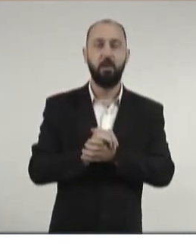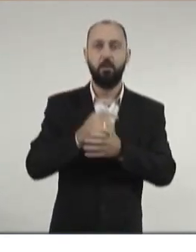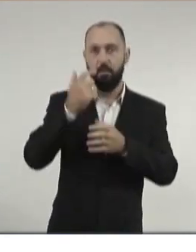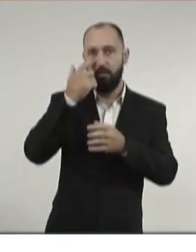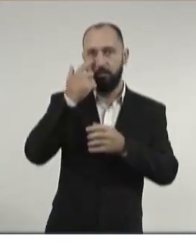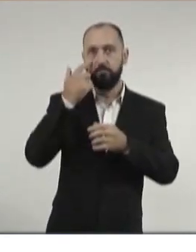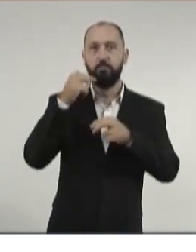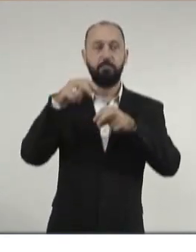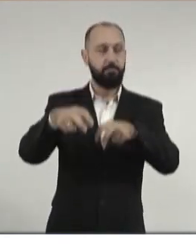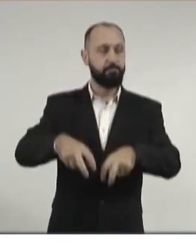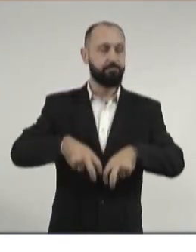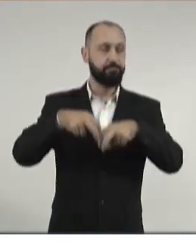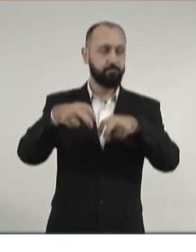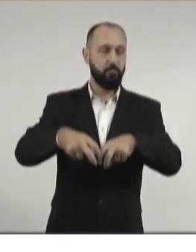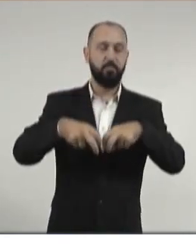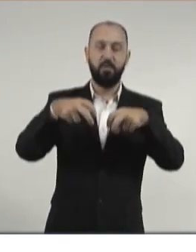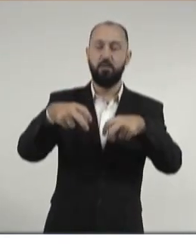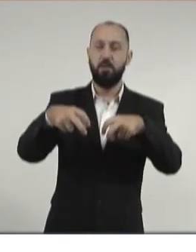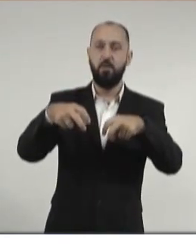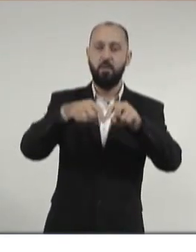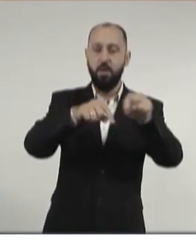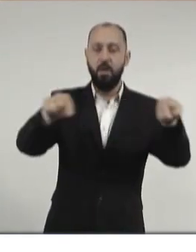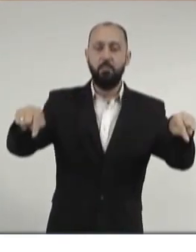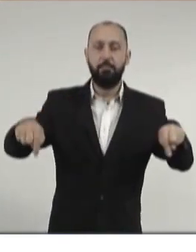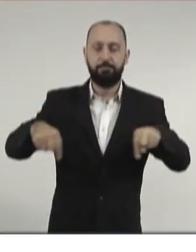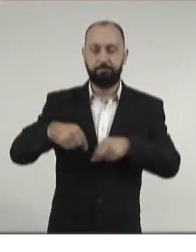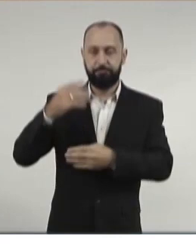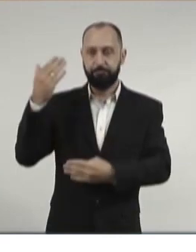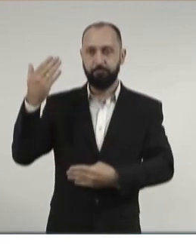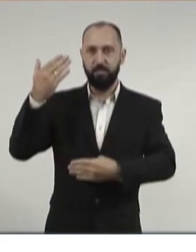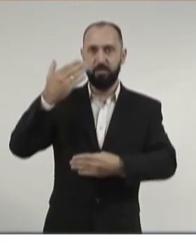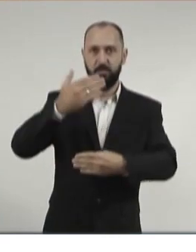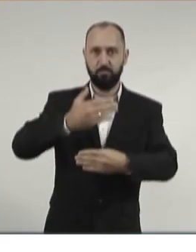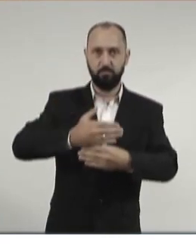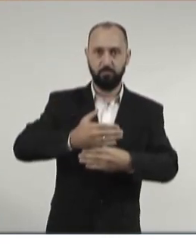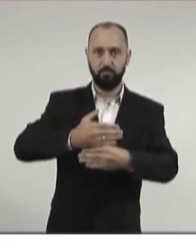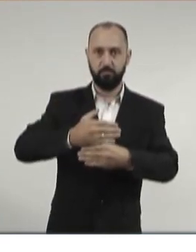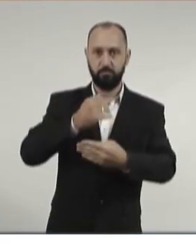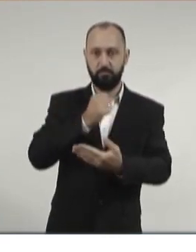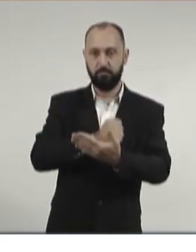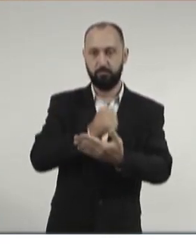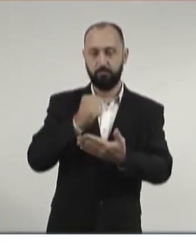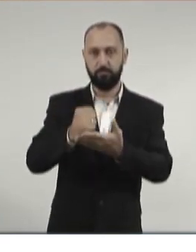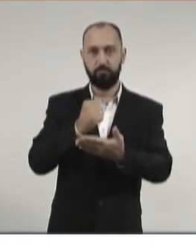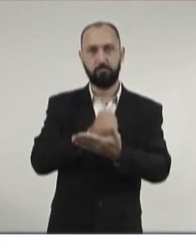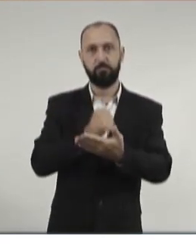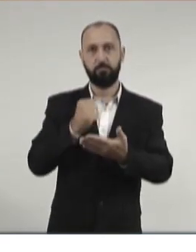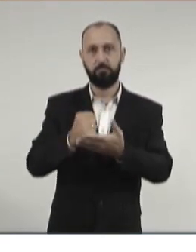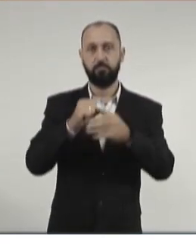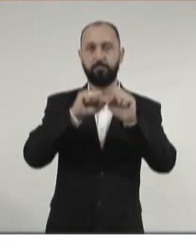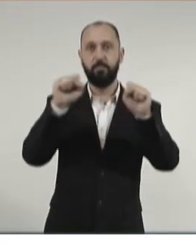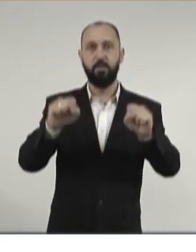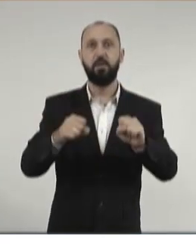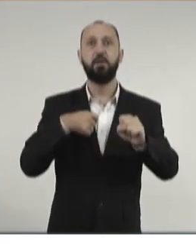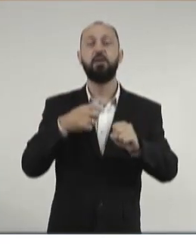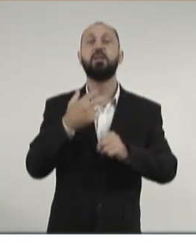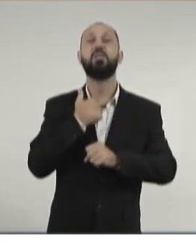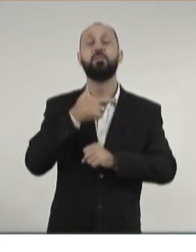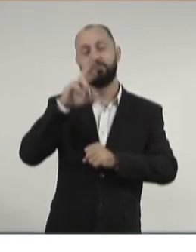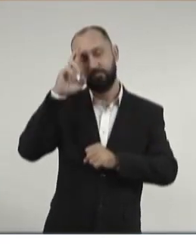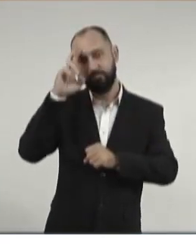embargo da propriedade hoje, e essa informação indo para o CAR, para o Cadastro Ambiental Rural e para o SICAR, esse proprietário ele